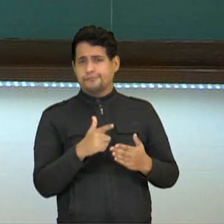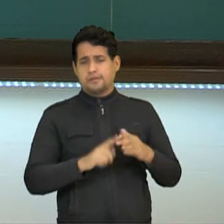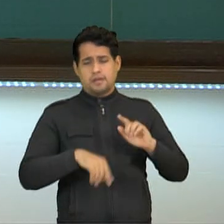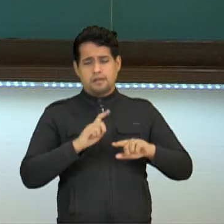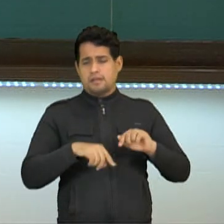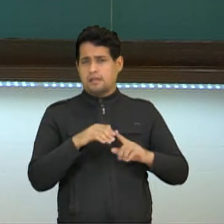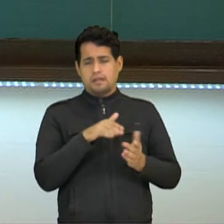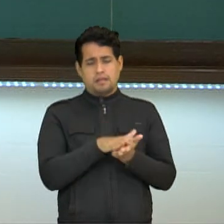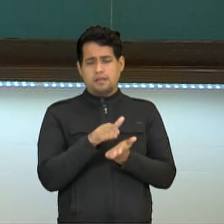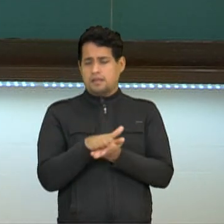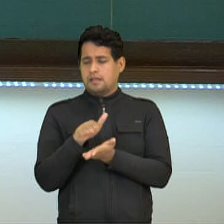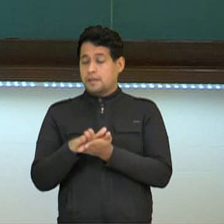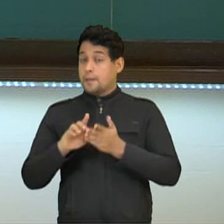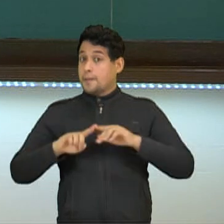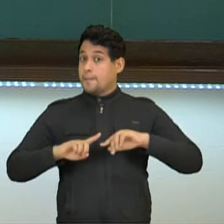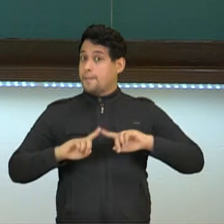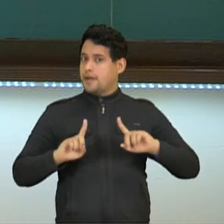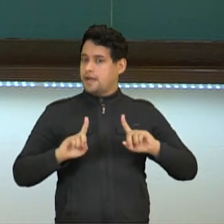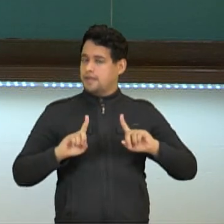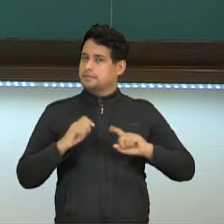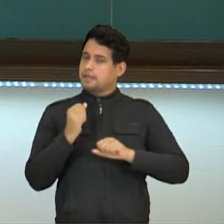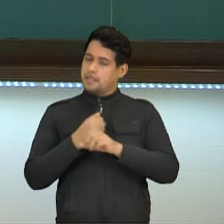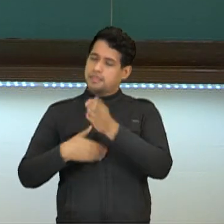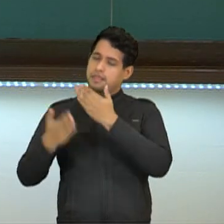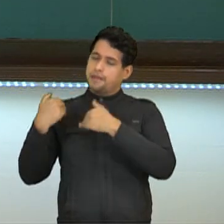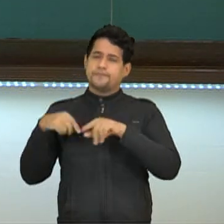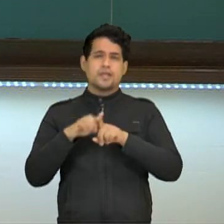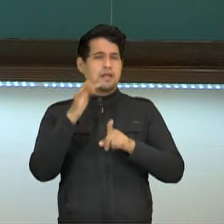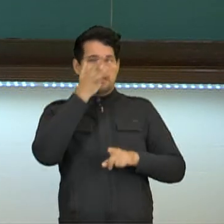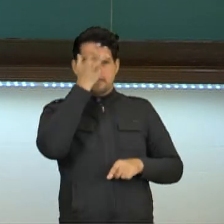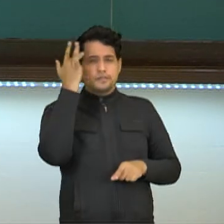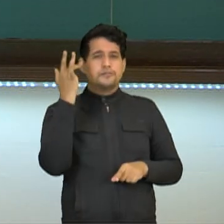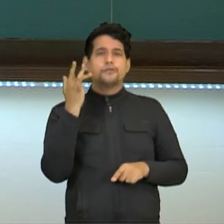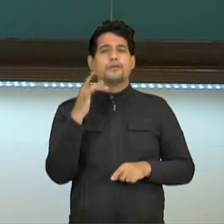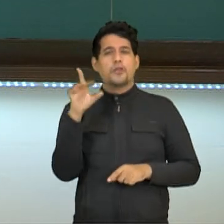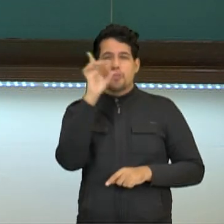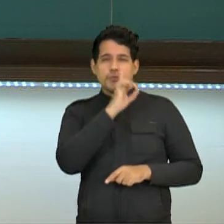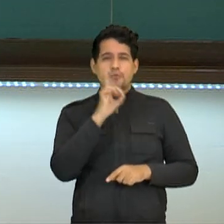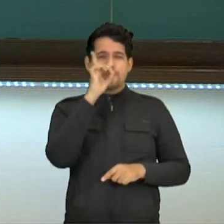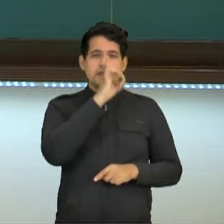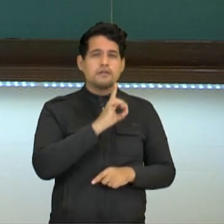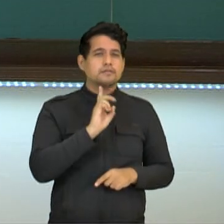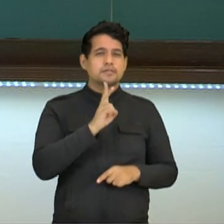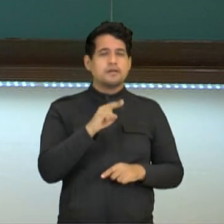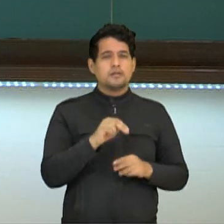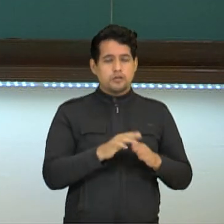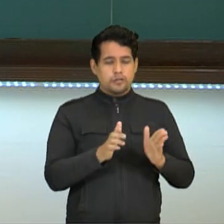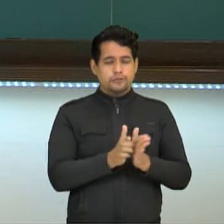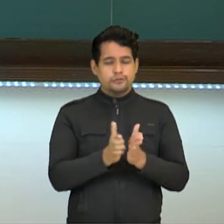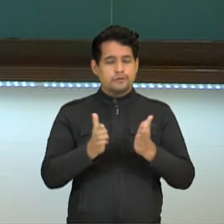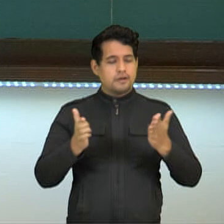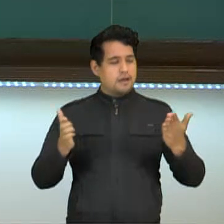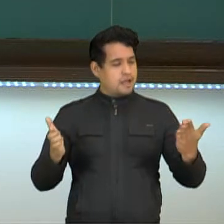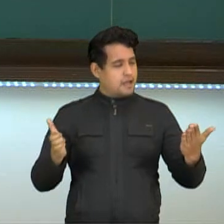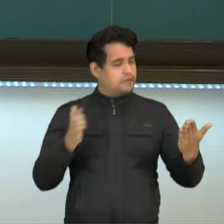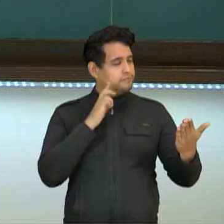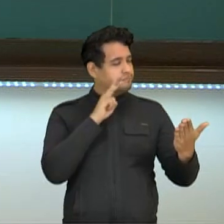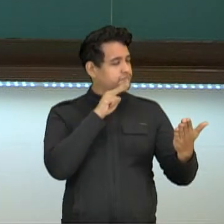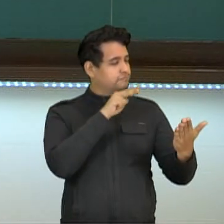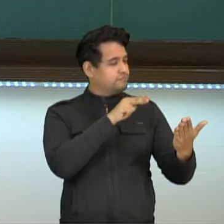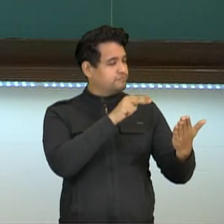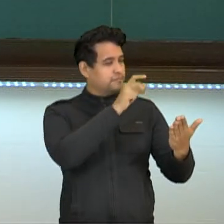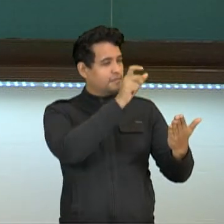material impresso. Mas há um tempo atrás, as pessoas, domingo era dia de pegar o jornal e lá olhar